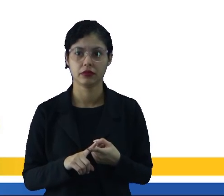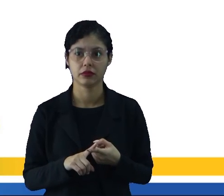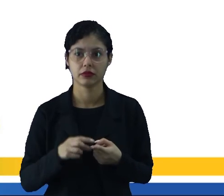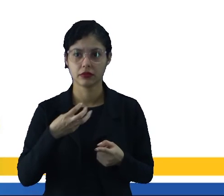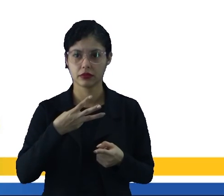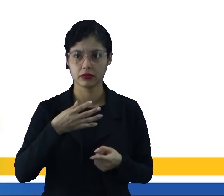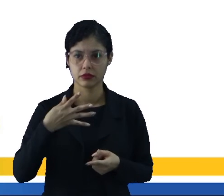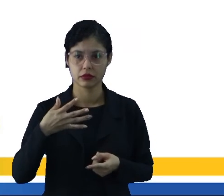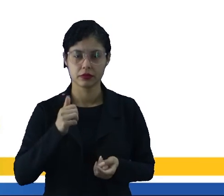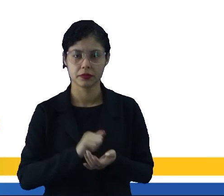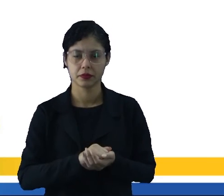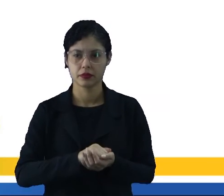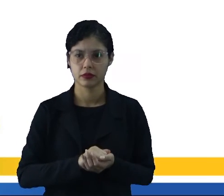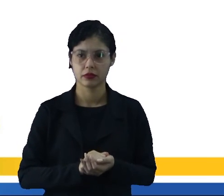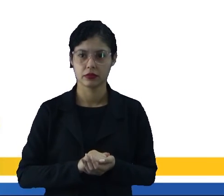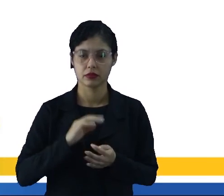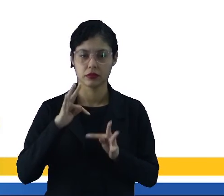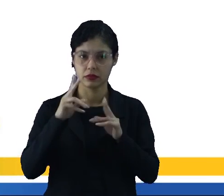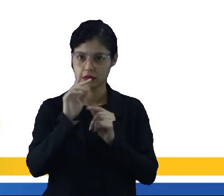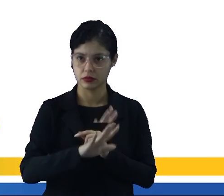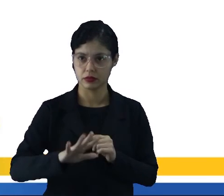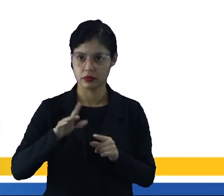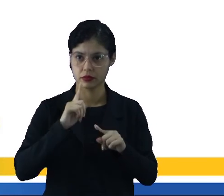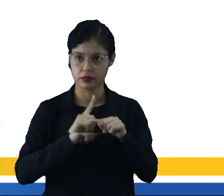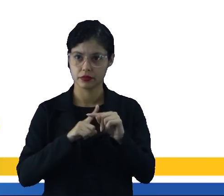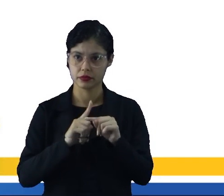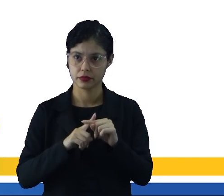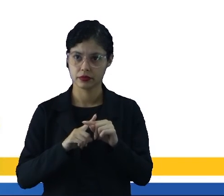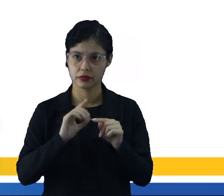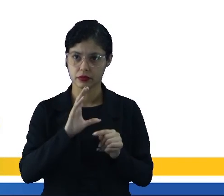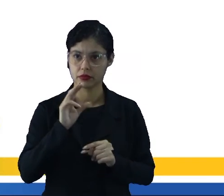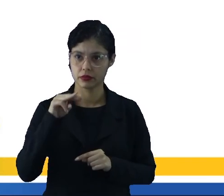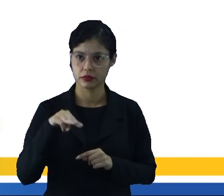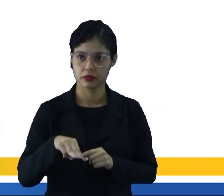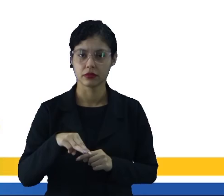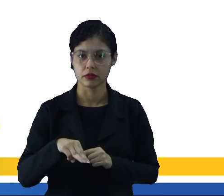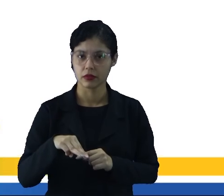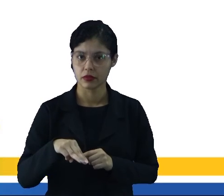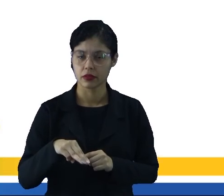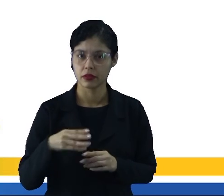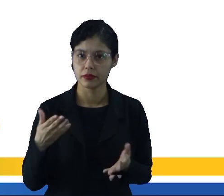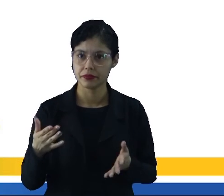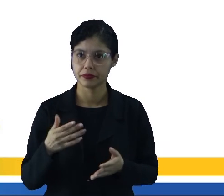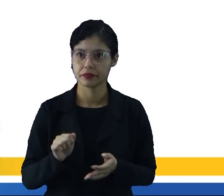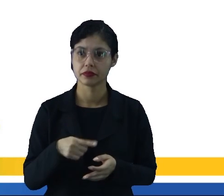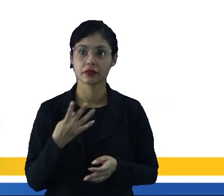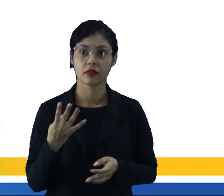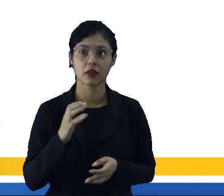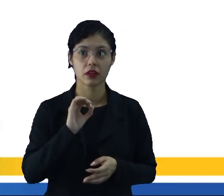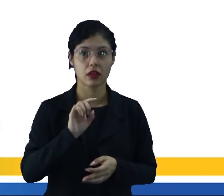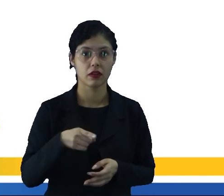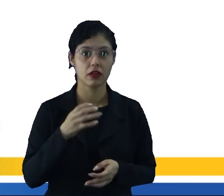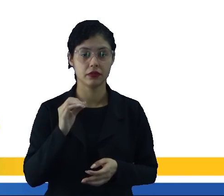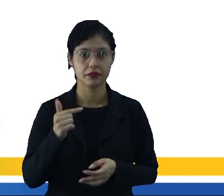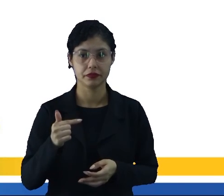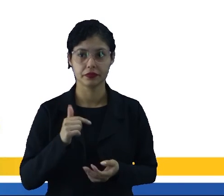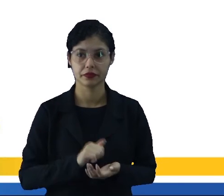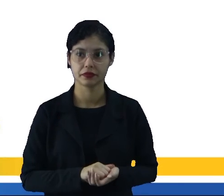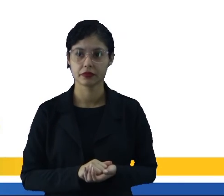314 cm quadrados é área total mas o centímetro quadrado desse material custa 0,07